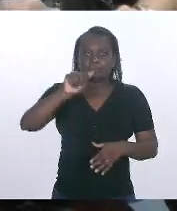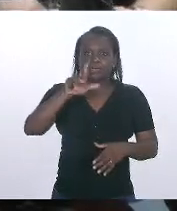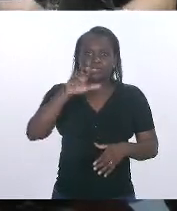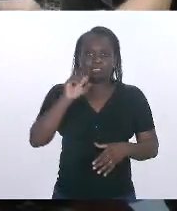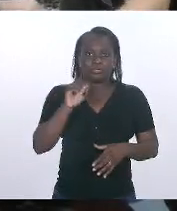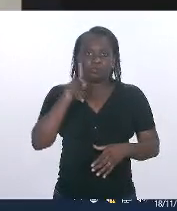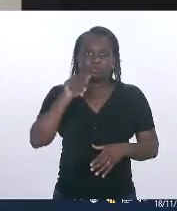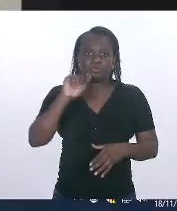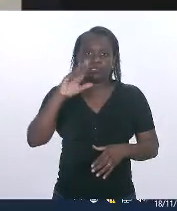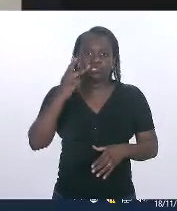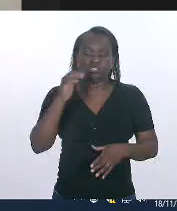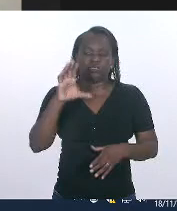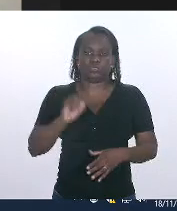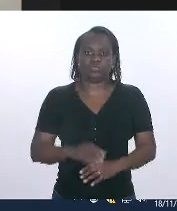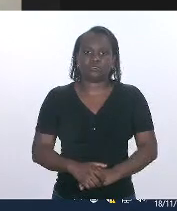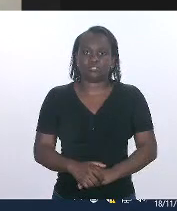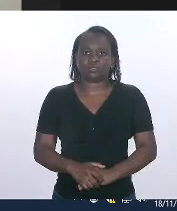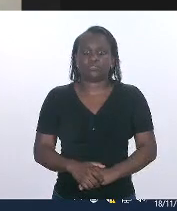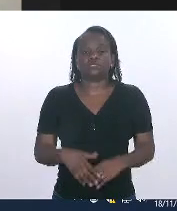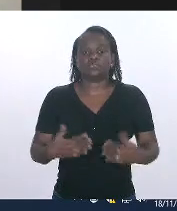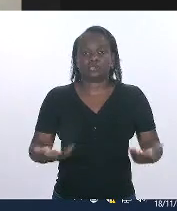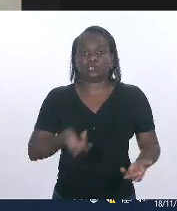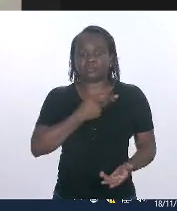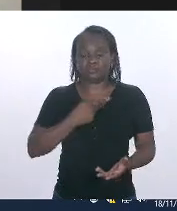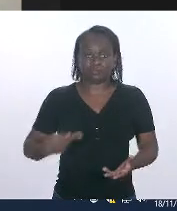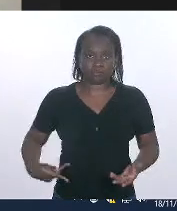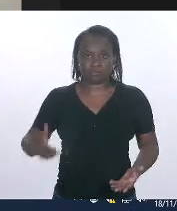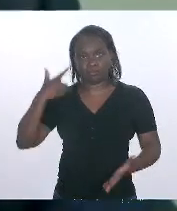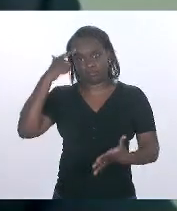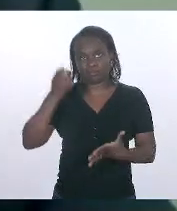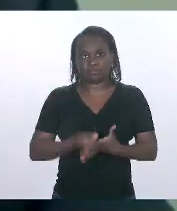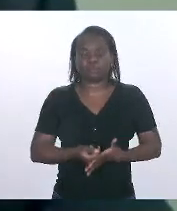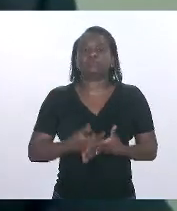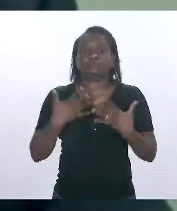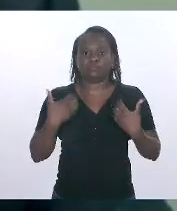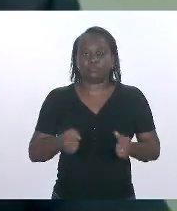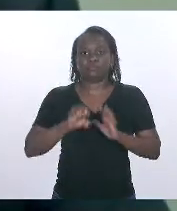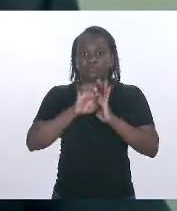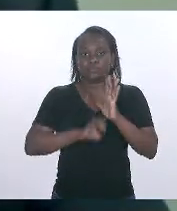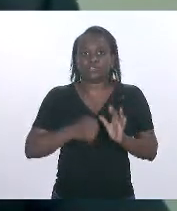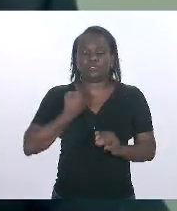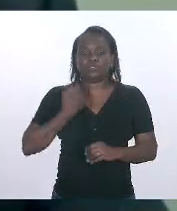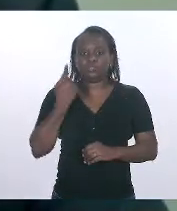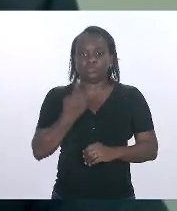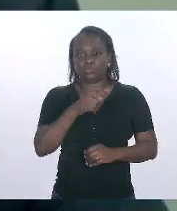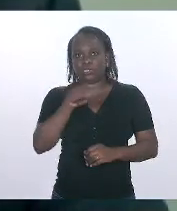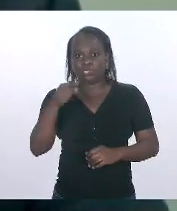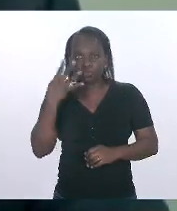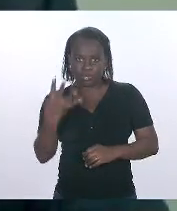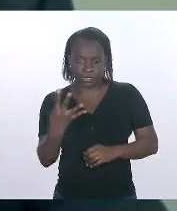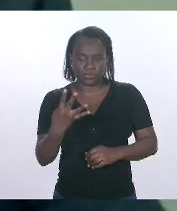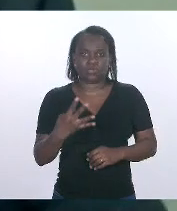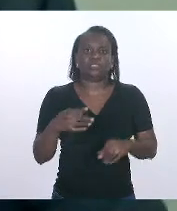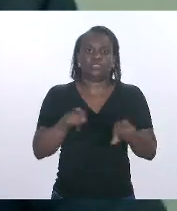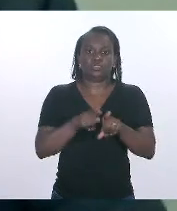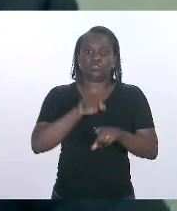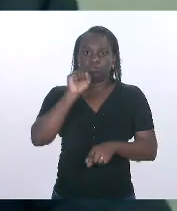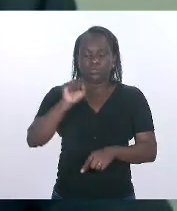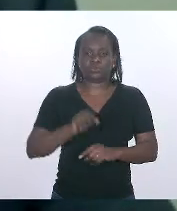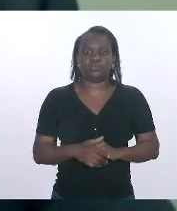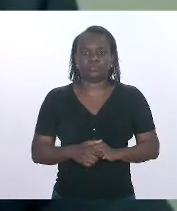Pacheco. Senhor presidente, o parecer é favorável às emendas 1, A4 e